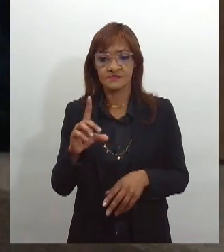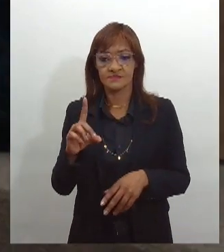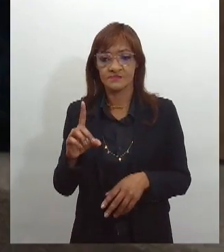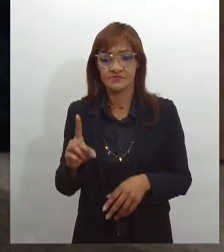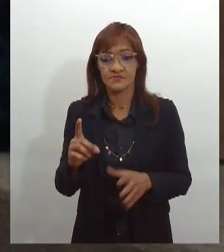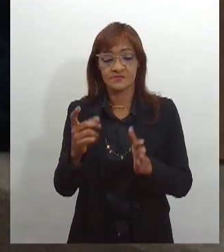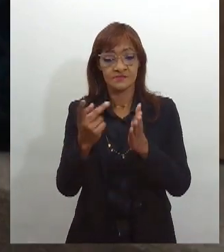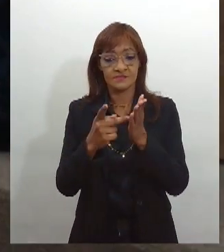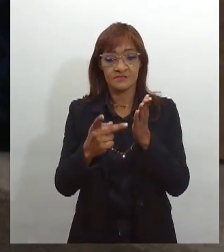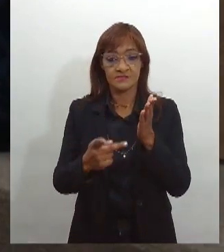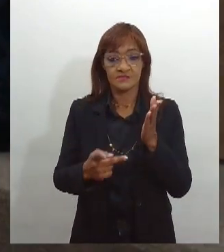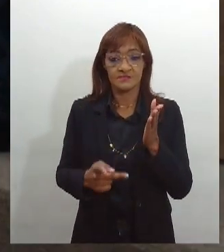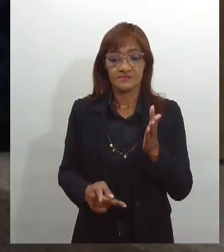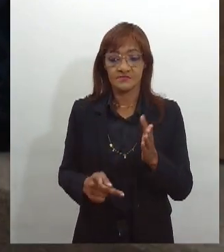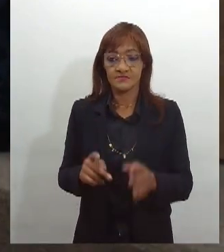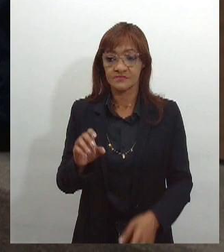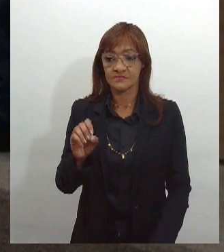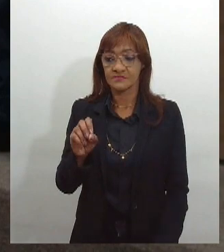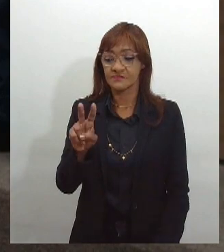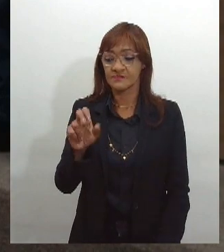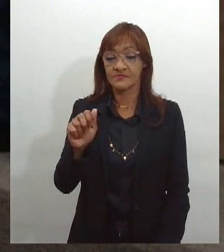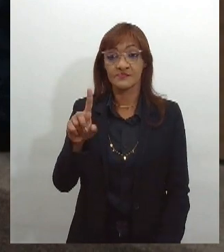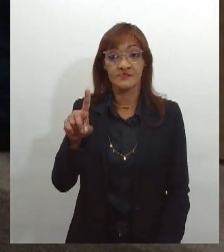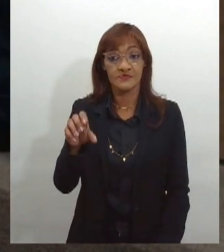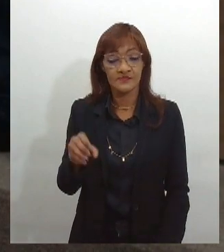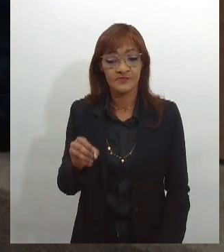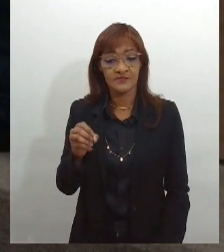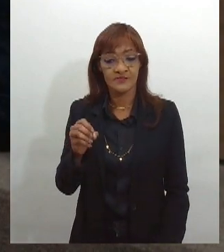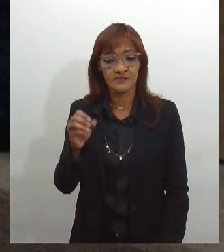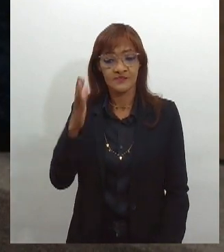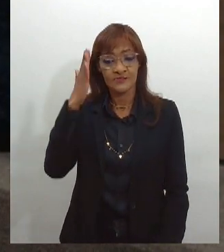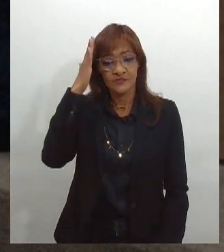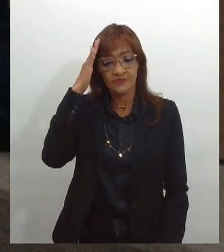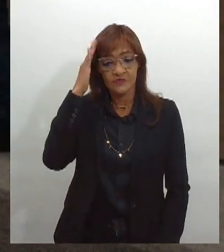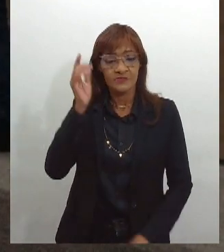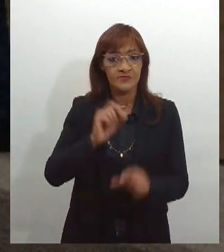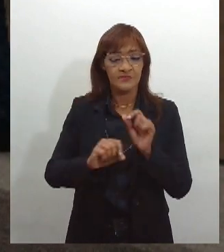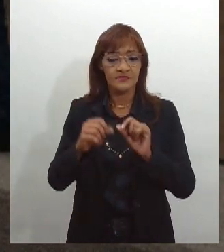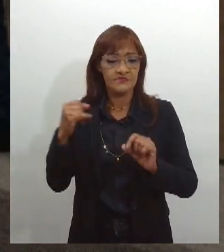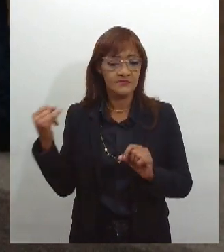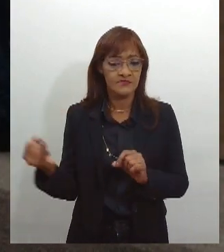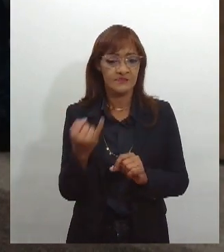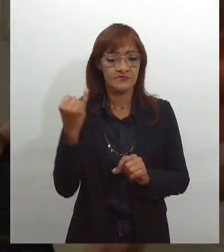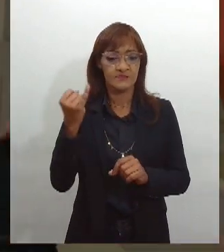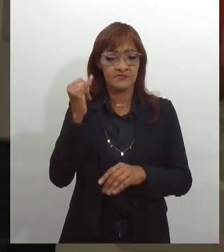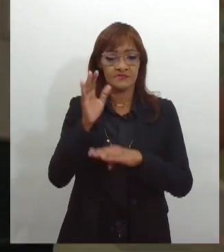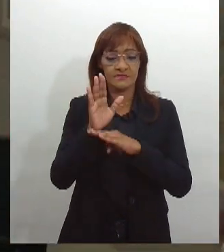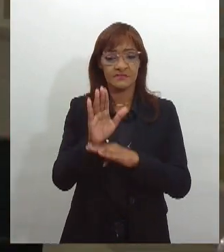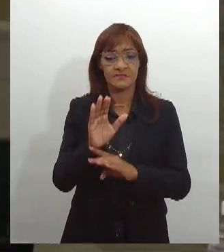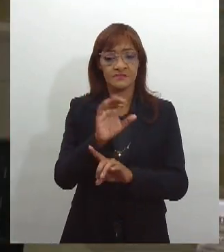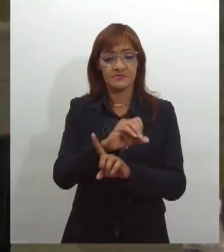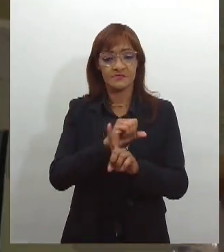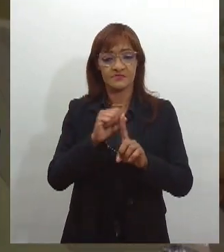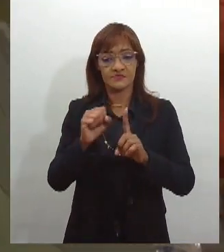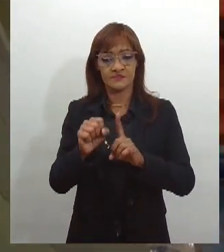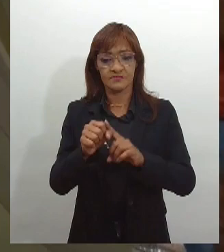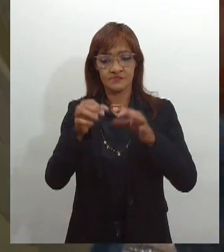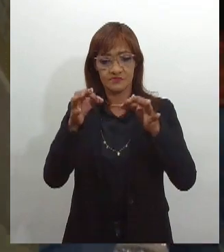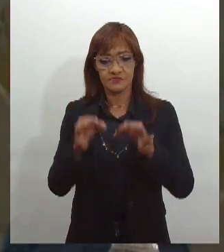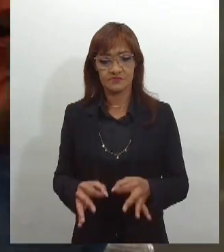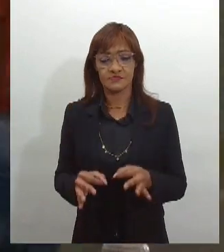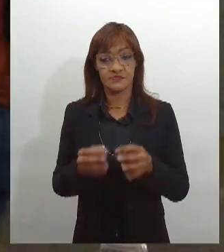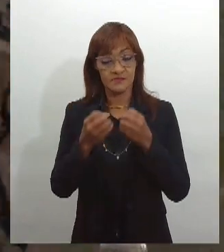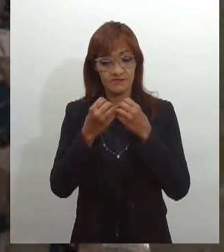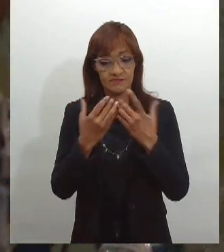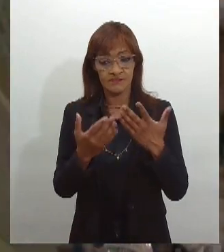Campos, entende como primordial para ajudar na construção de uma sociedade mais justa e consciente dos